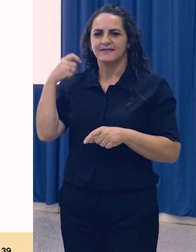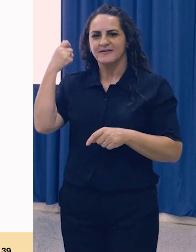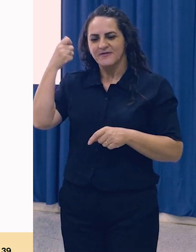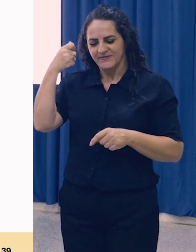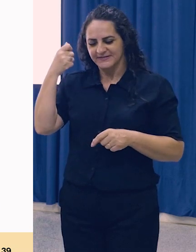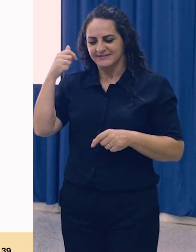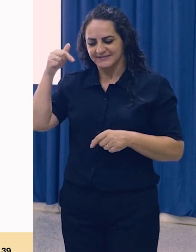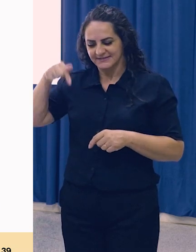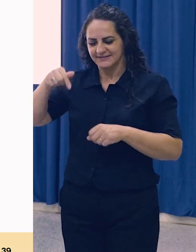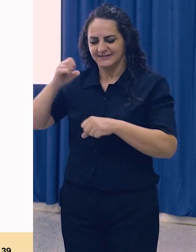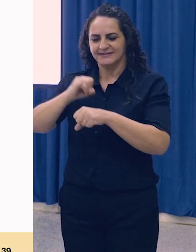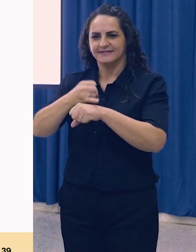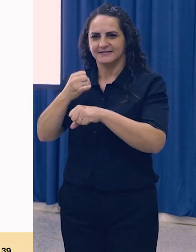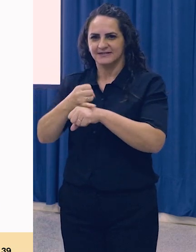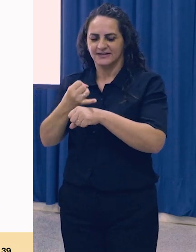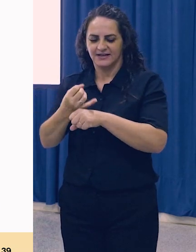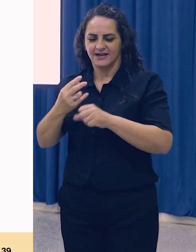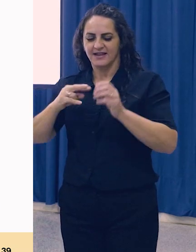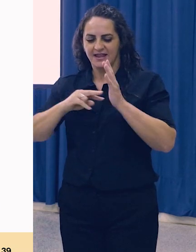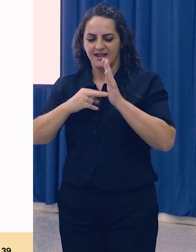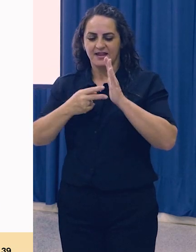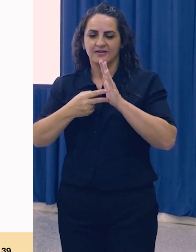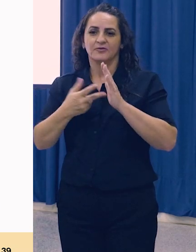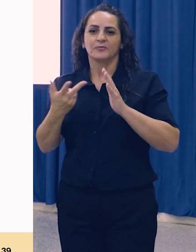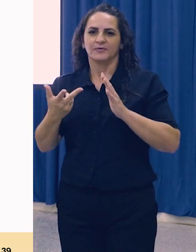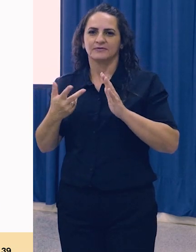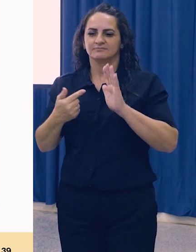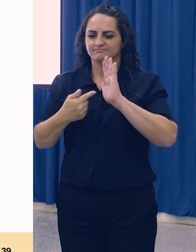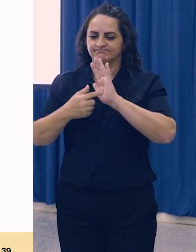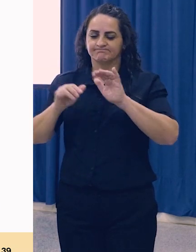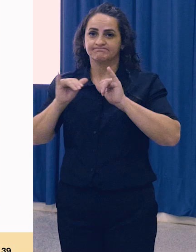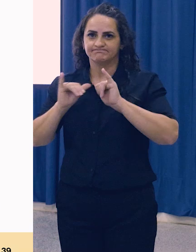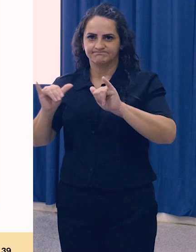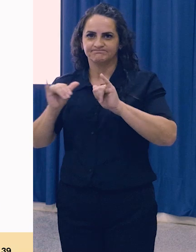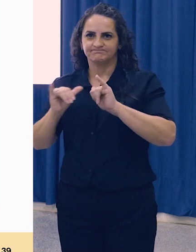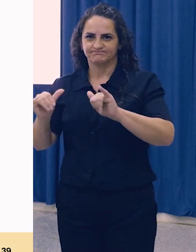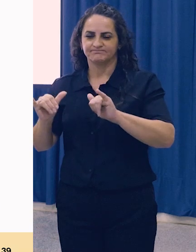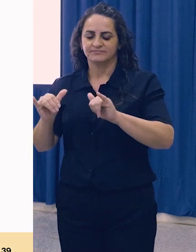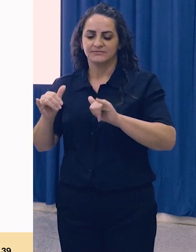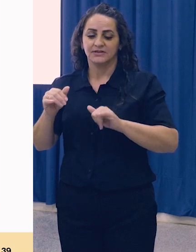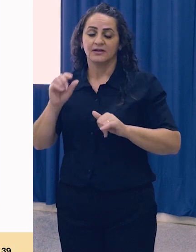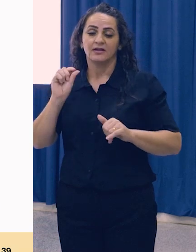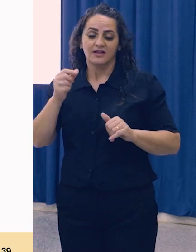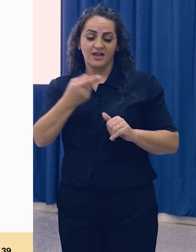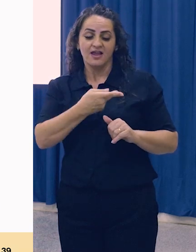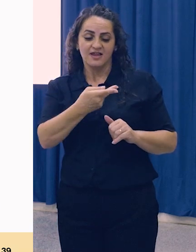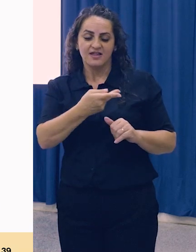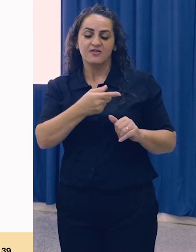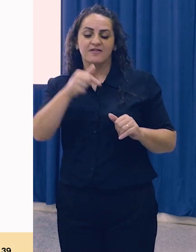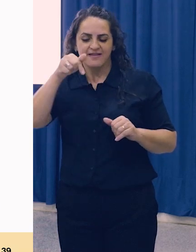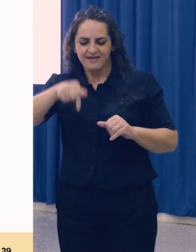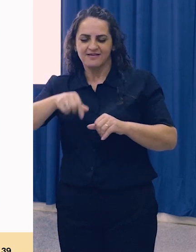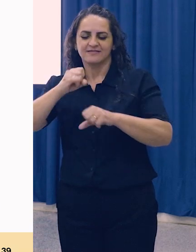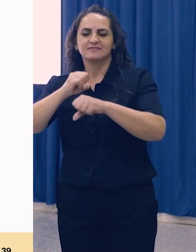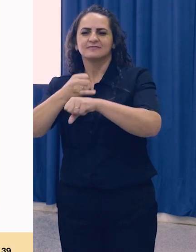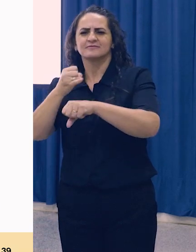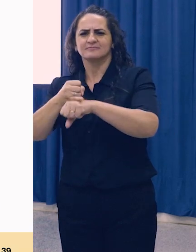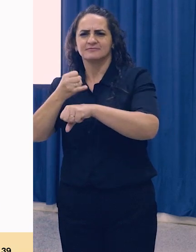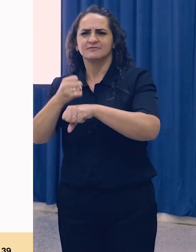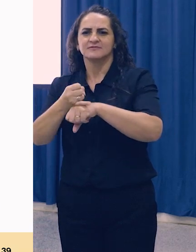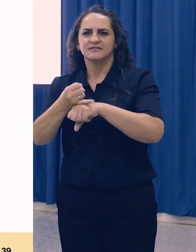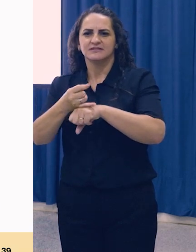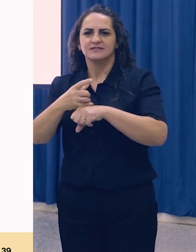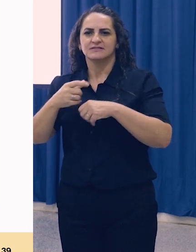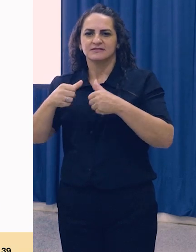e a gente também utilizou esse sentido para divulgar o filme, de, olha, essas pessoas que são aqui de Joinville, que são artistas, estão